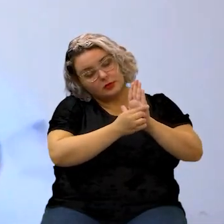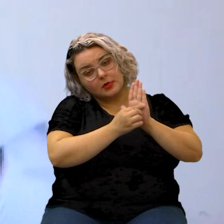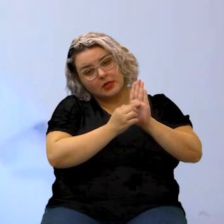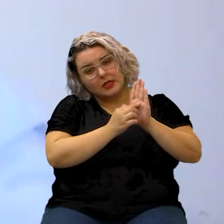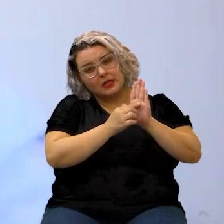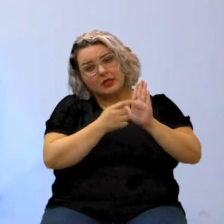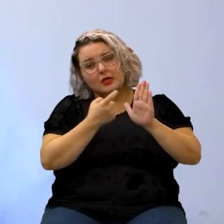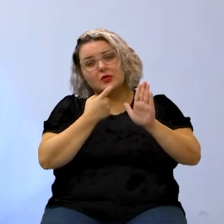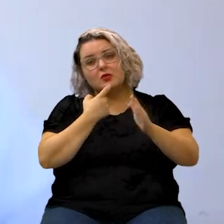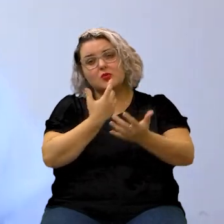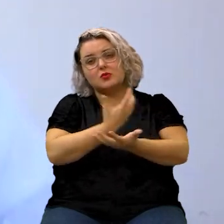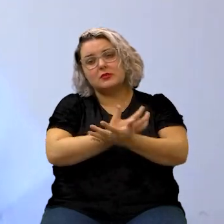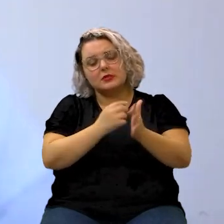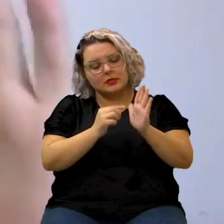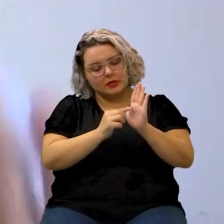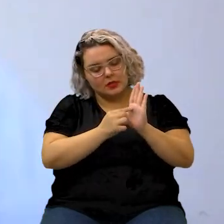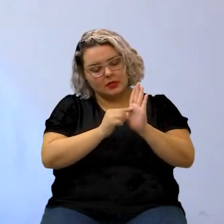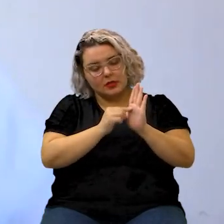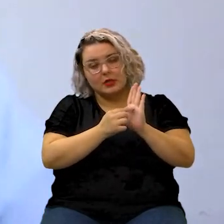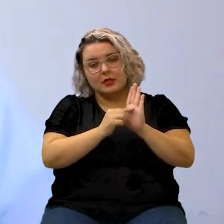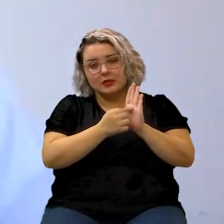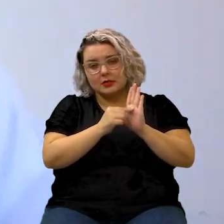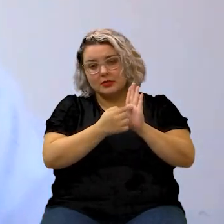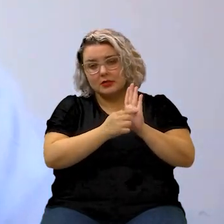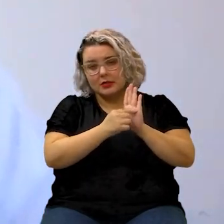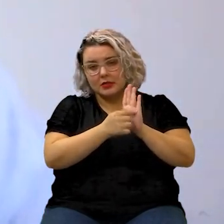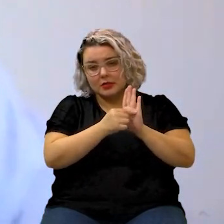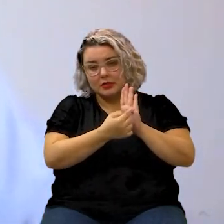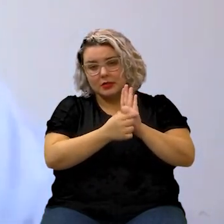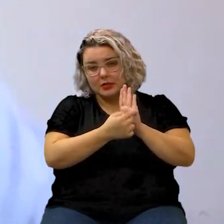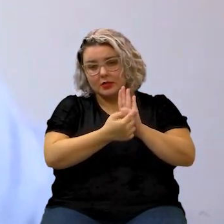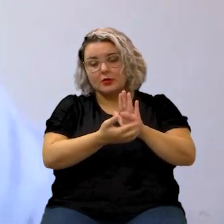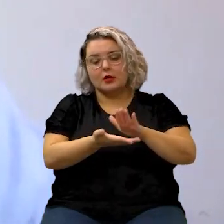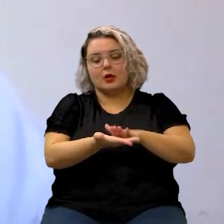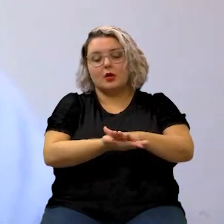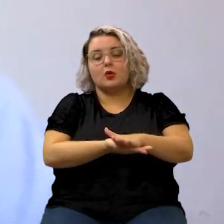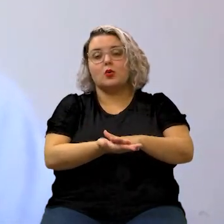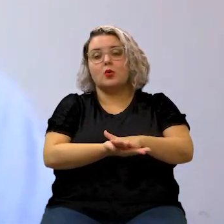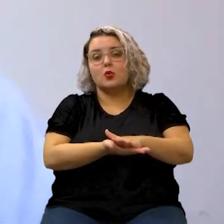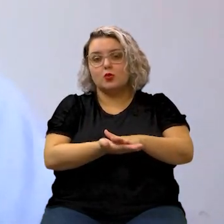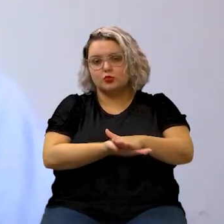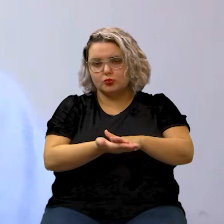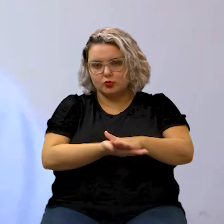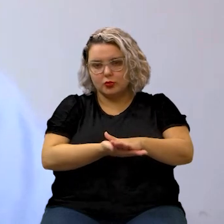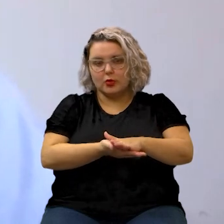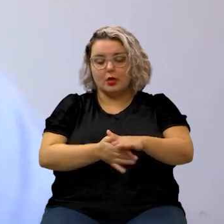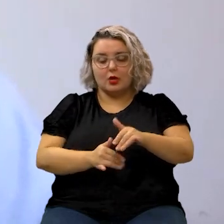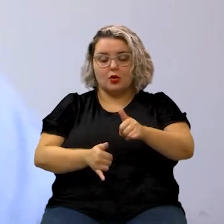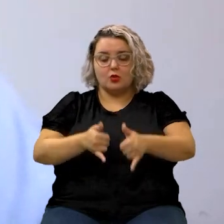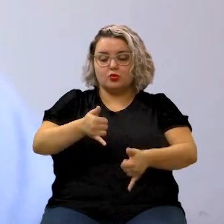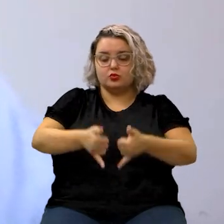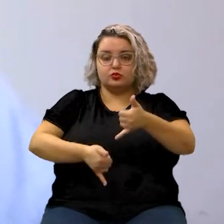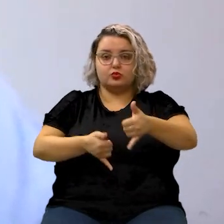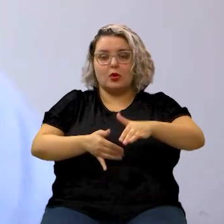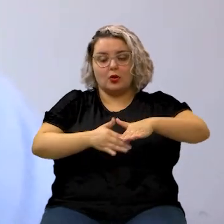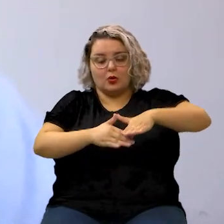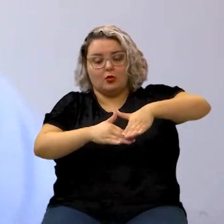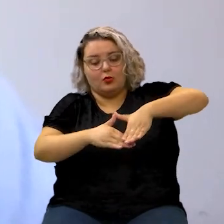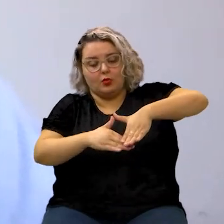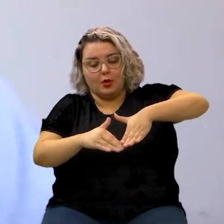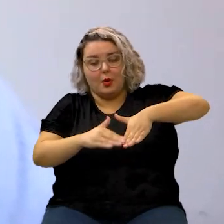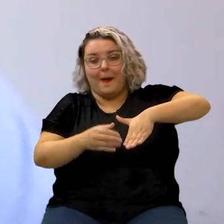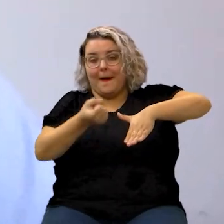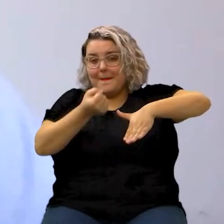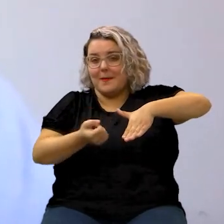uns ossinhos. E esse ossinho, a tendência é ele sempre ficar encostando no chão. Lembra lá que com o salto a gente está jogando mais peso na parte